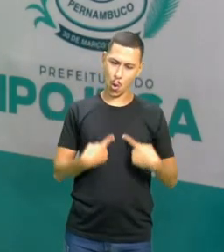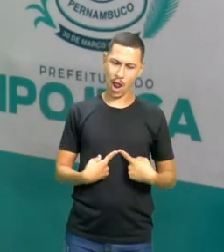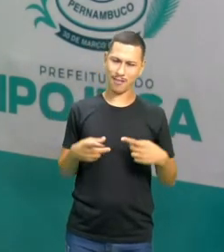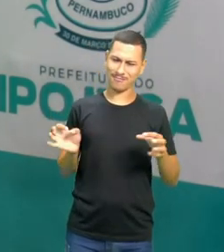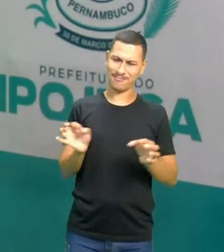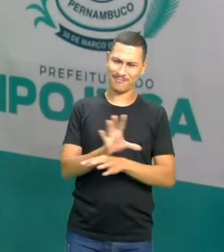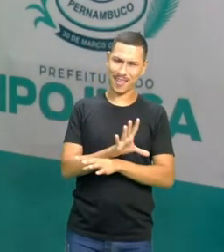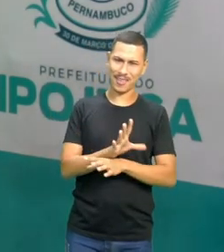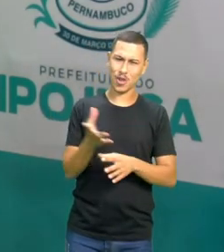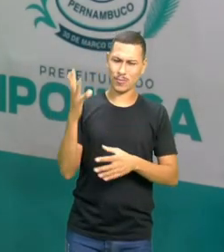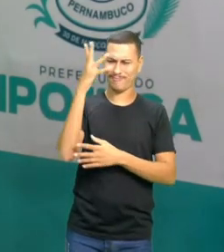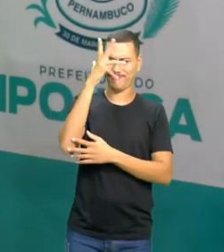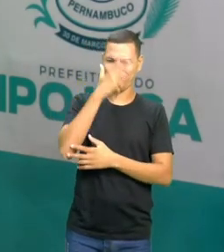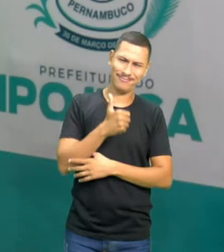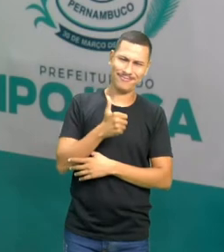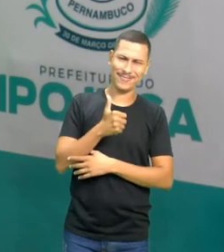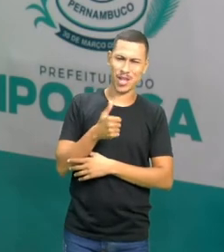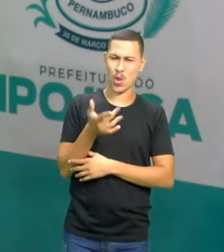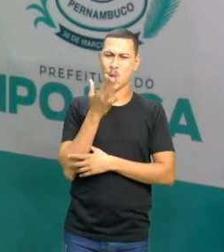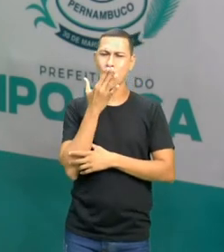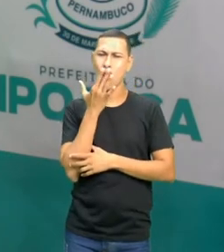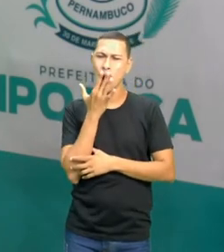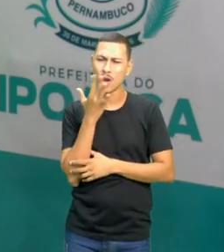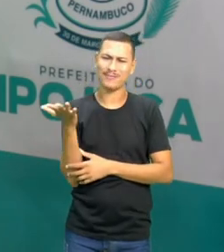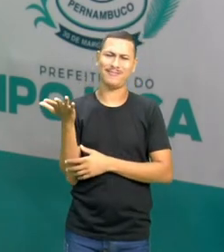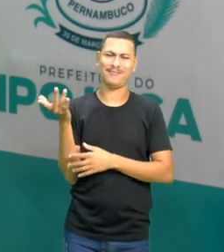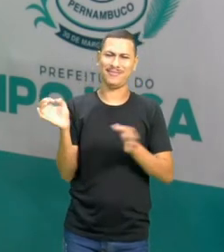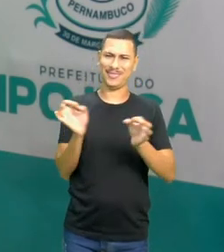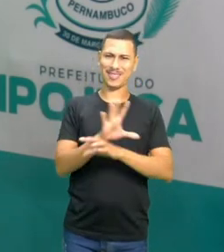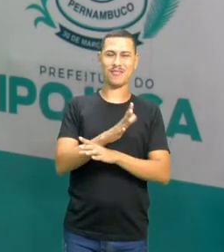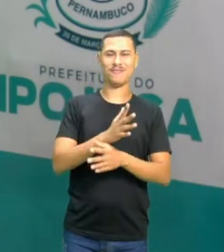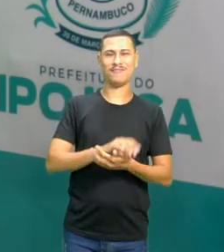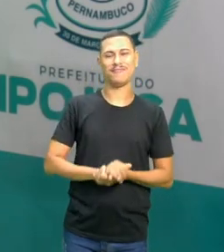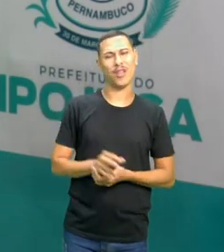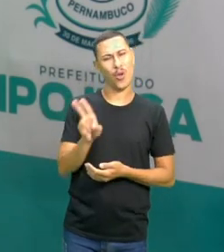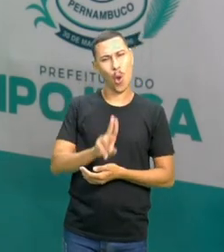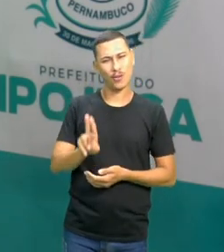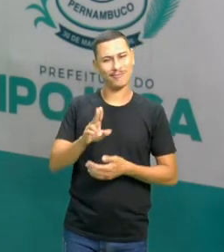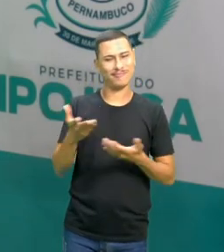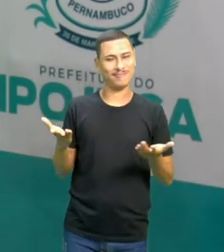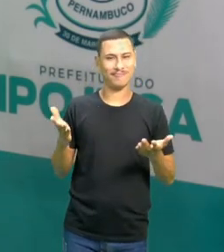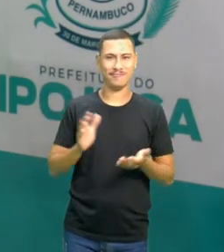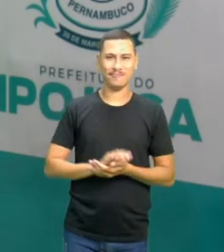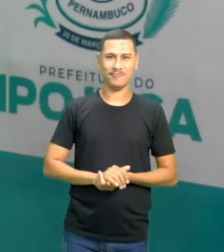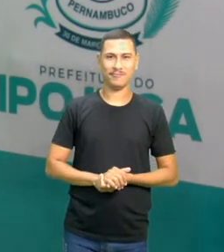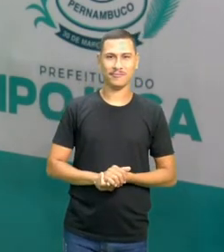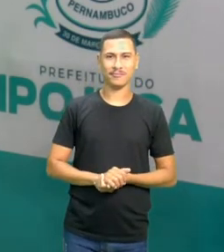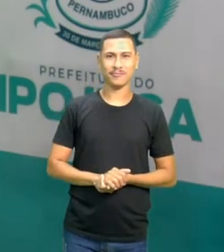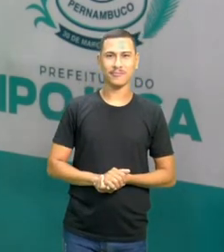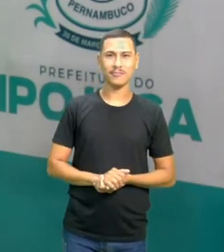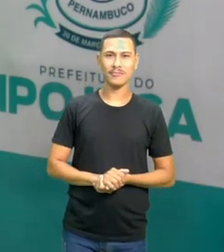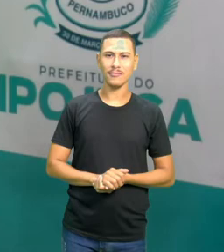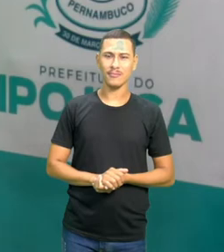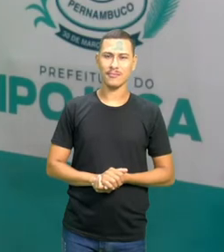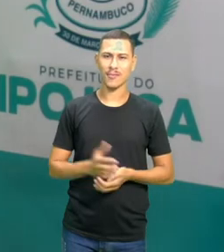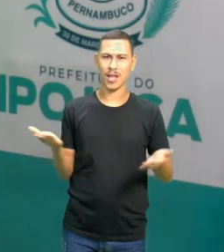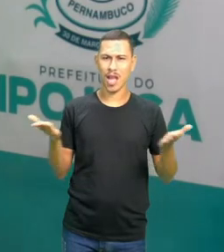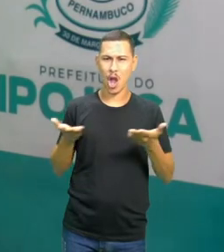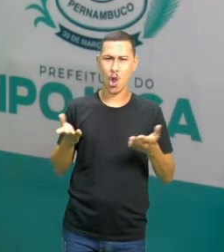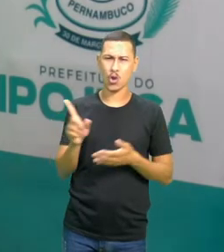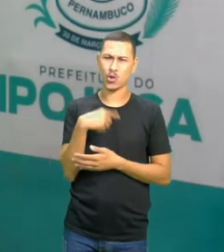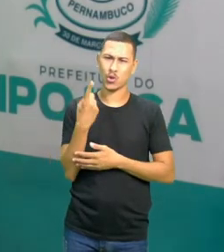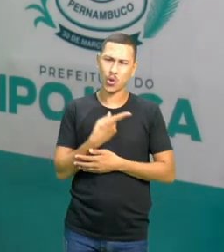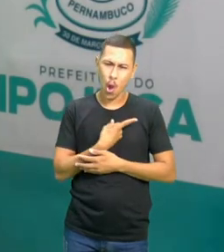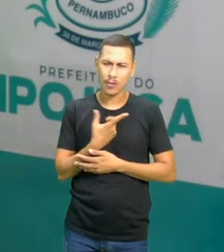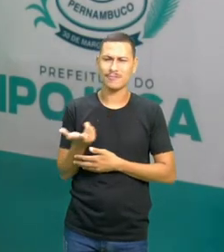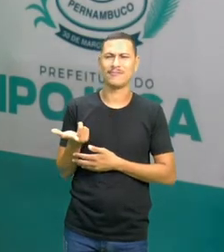completo, bonitinho, colorido e pronto para ser usado. E está chegando o momento da nossa